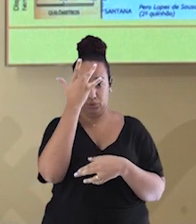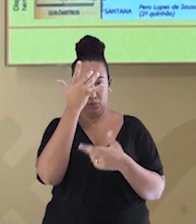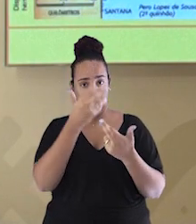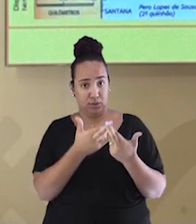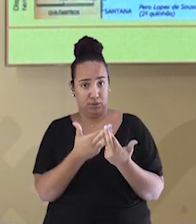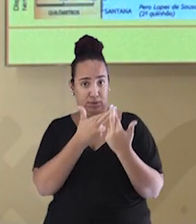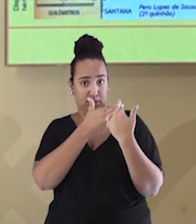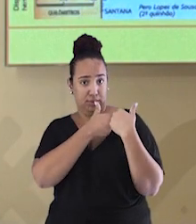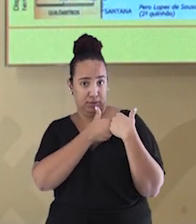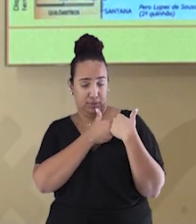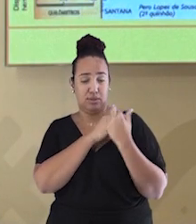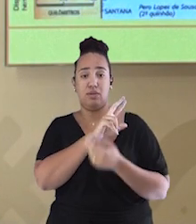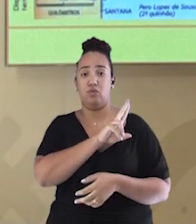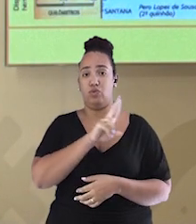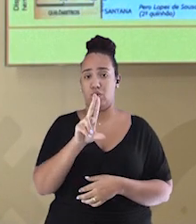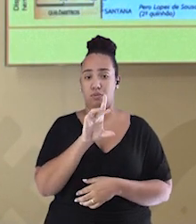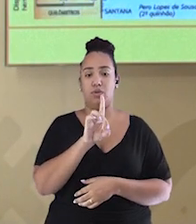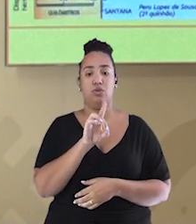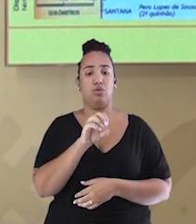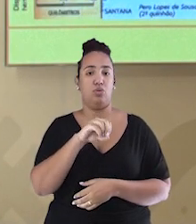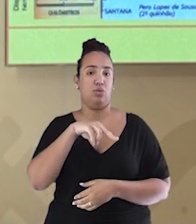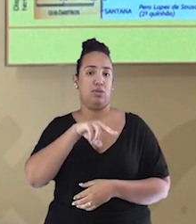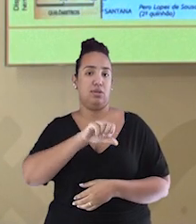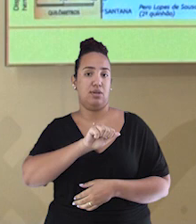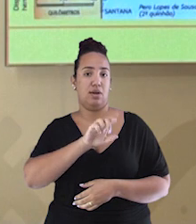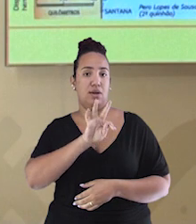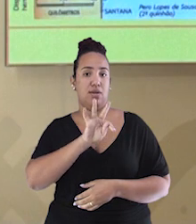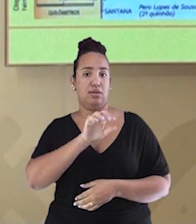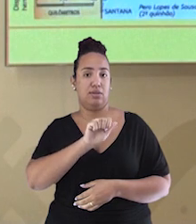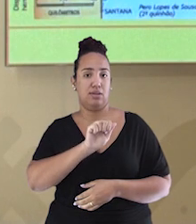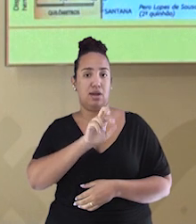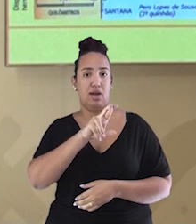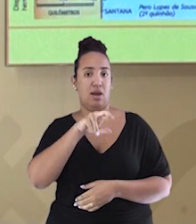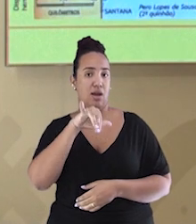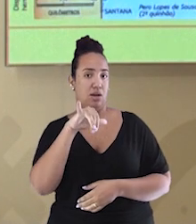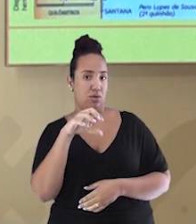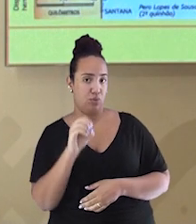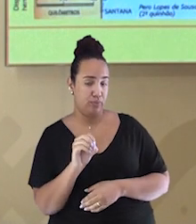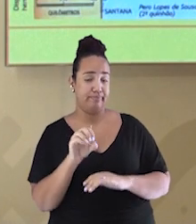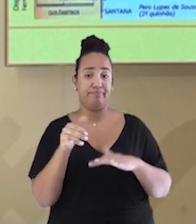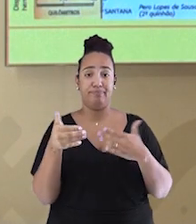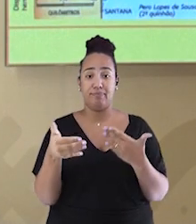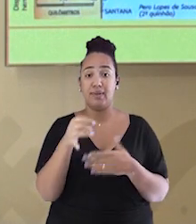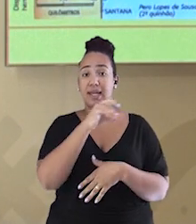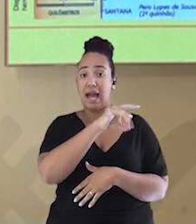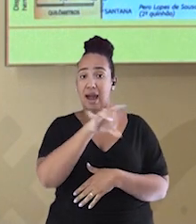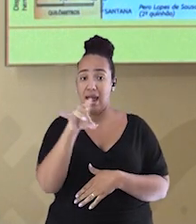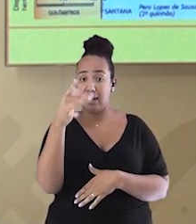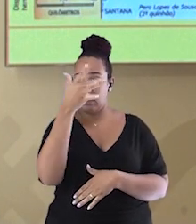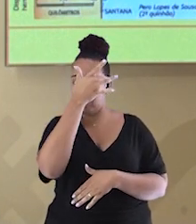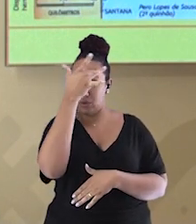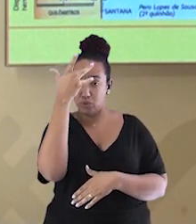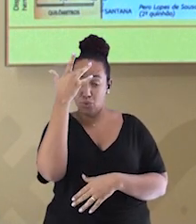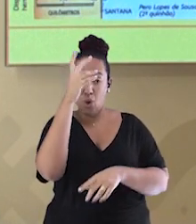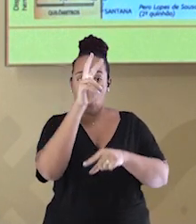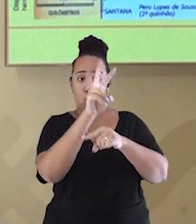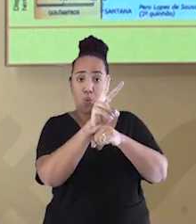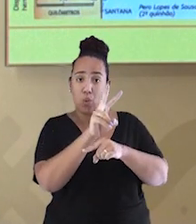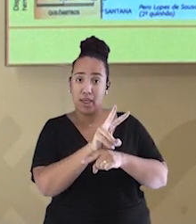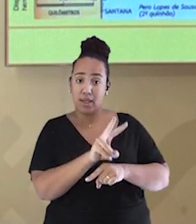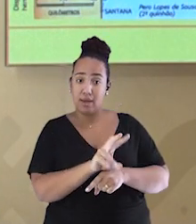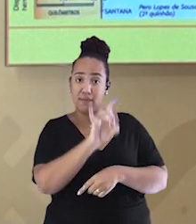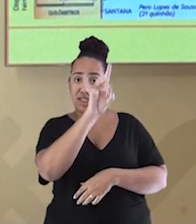também chamado de donatário. Cada um dos donatários cuidava desses pedaços de